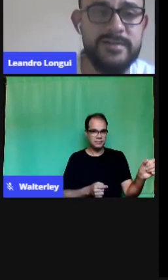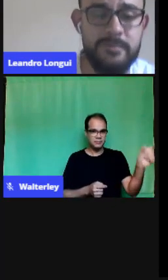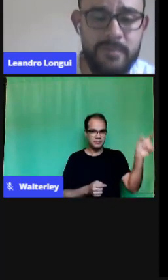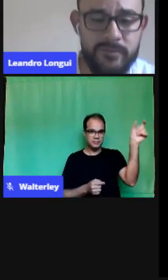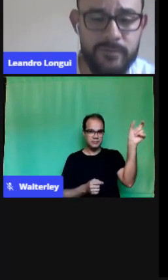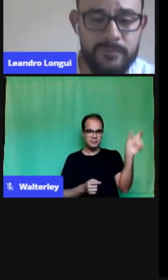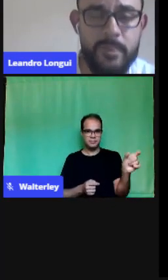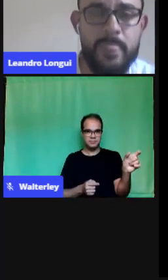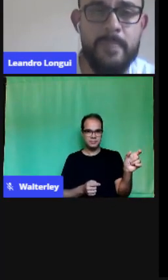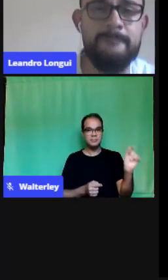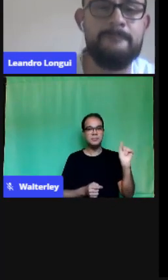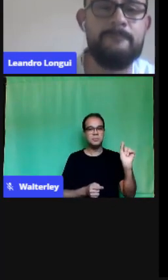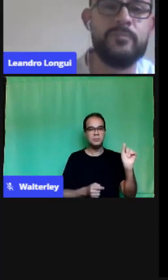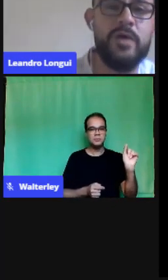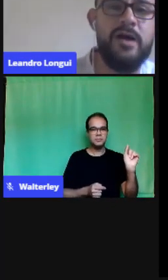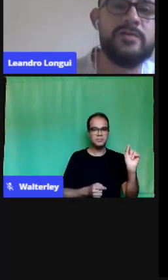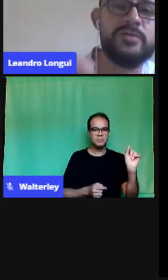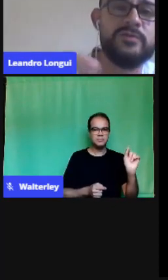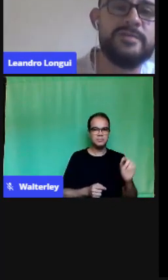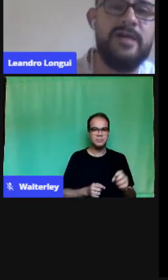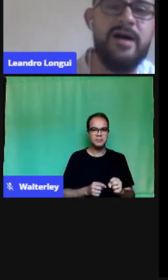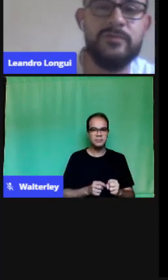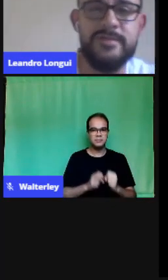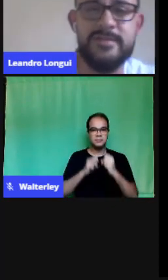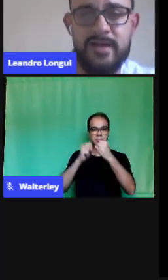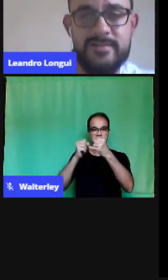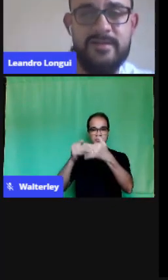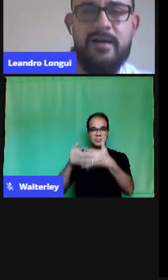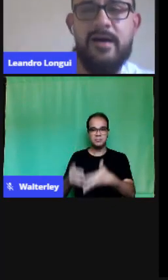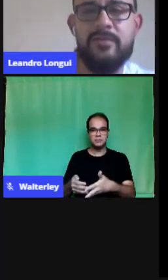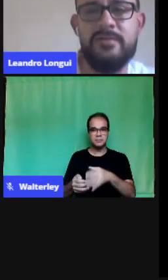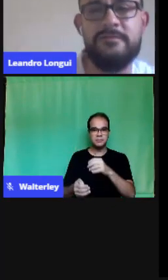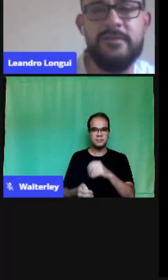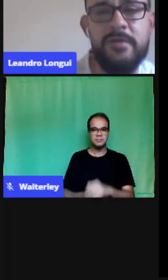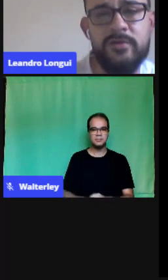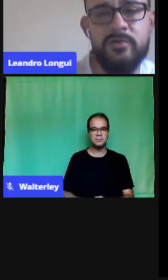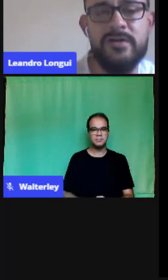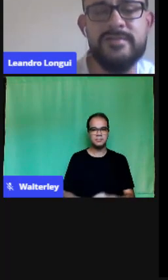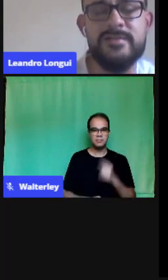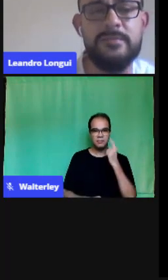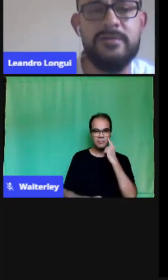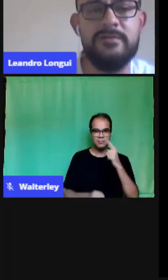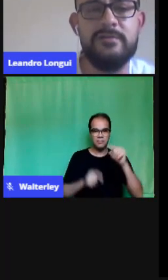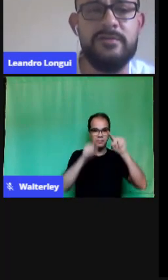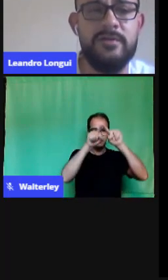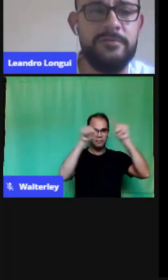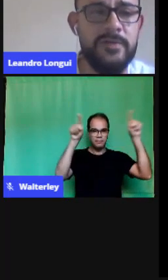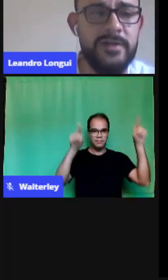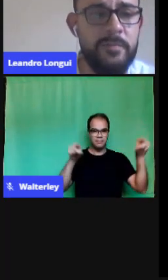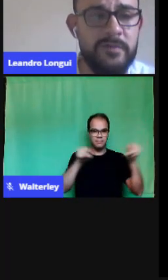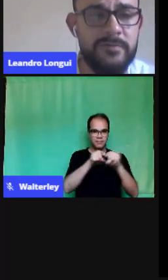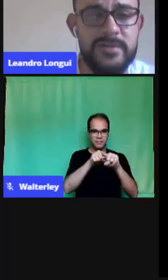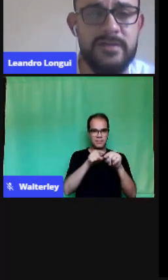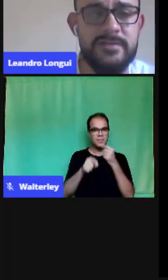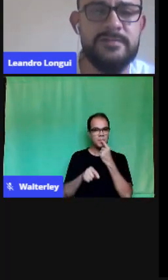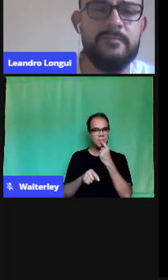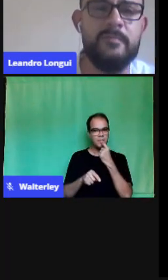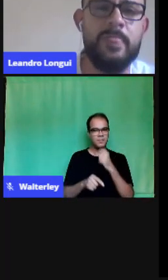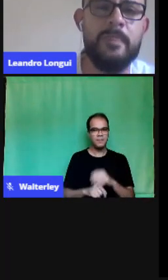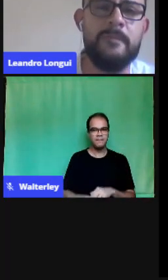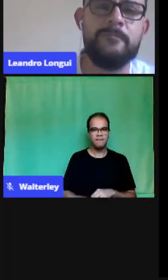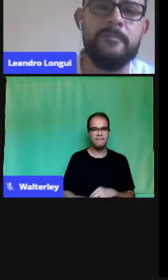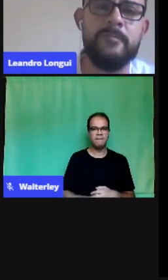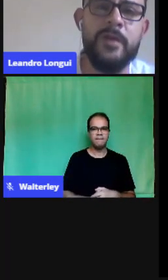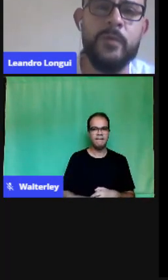o acontecimento. No caso, o enunciado está destacado em vermelho logo acima, eu vou lê-lo para